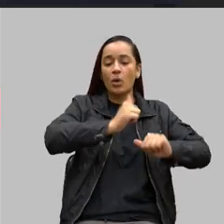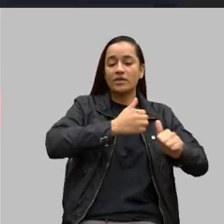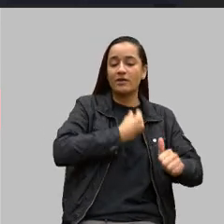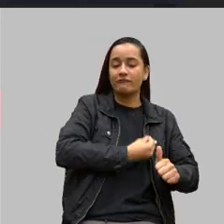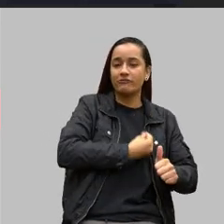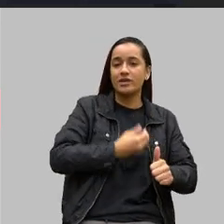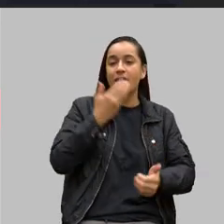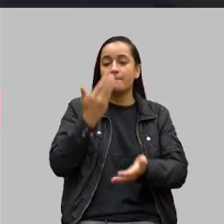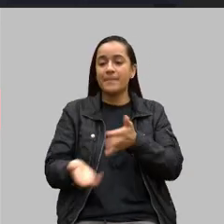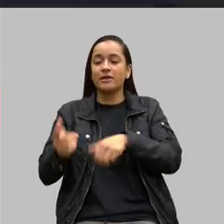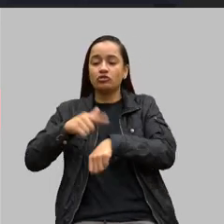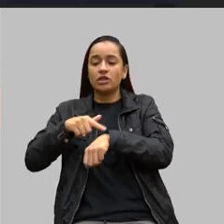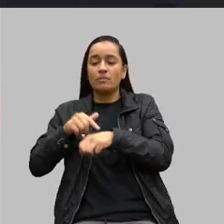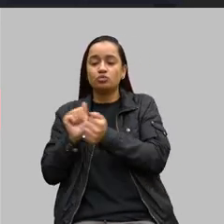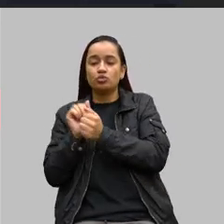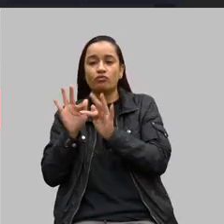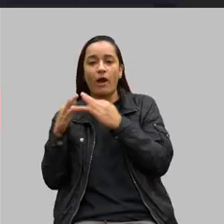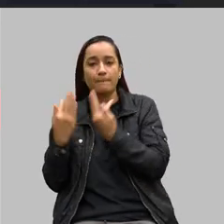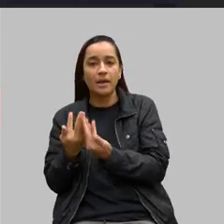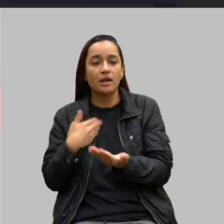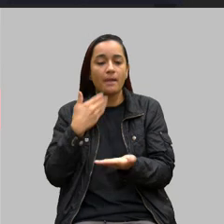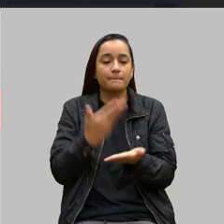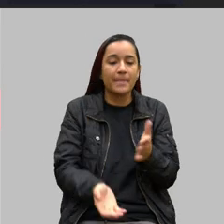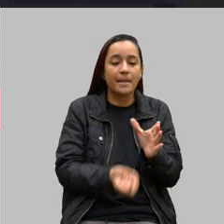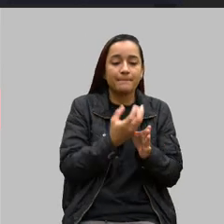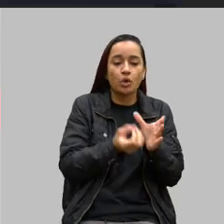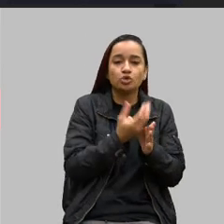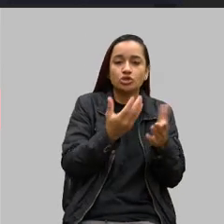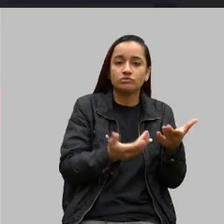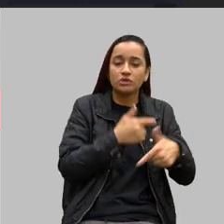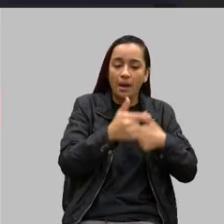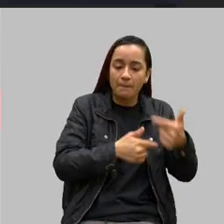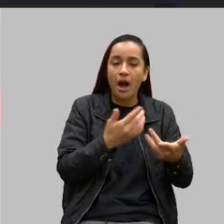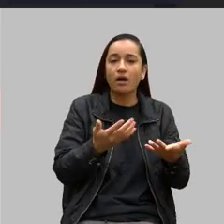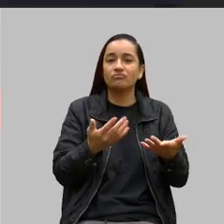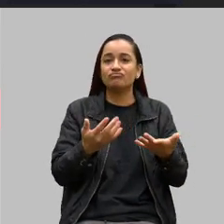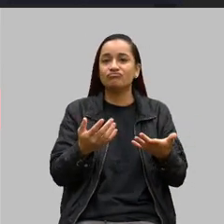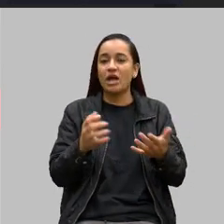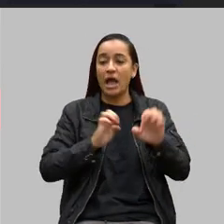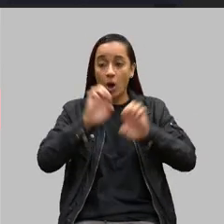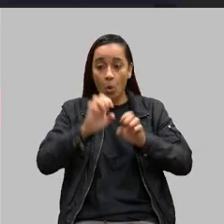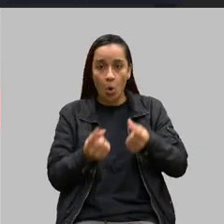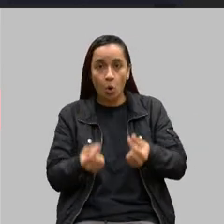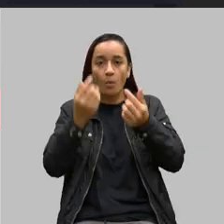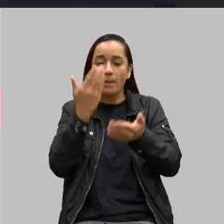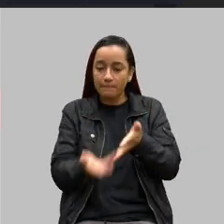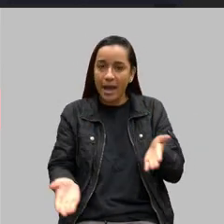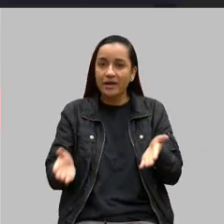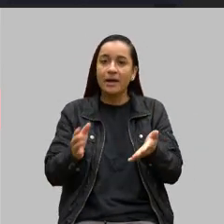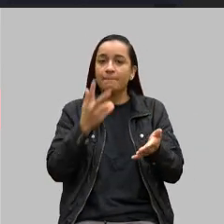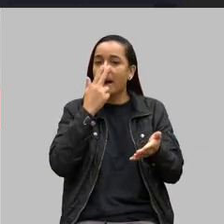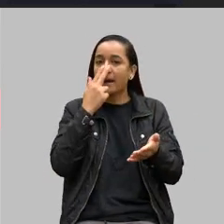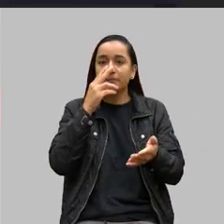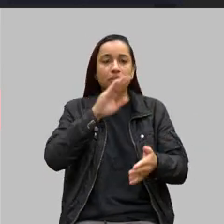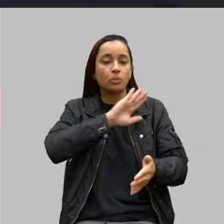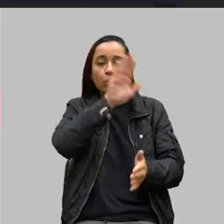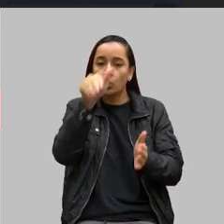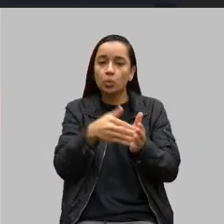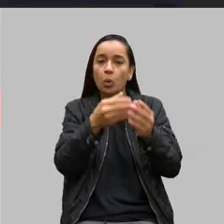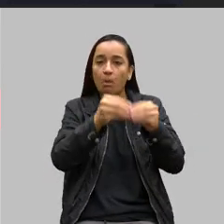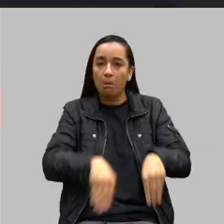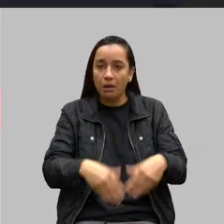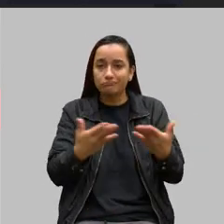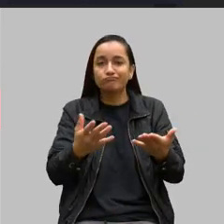família ele perde em produtividade a nossa economia perde então isso aqui gera um ciclo né Eh vicioso e esses projetos vão